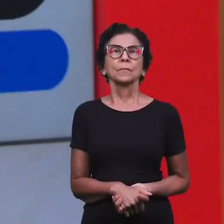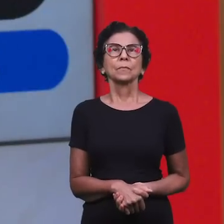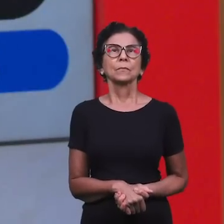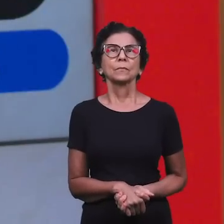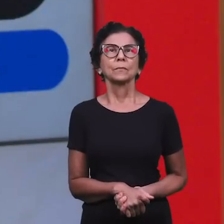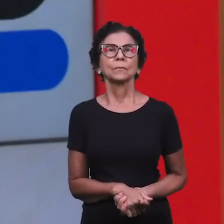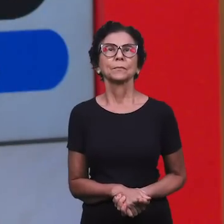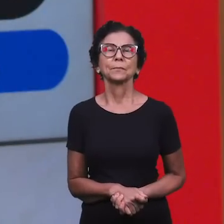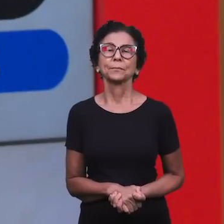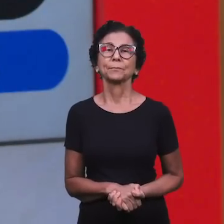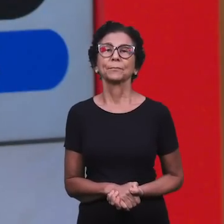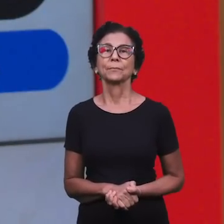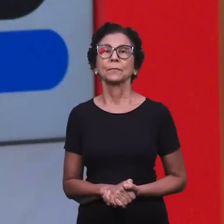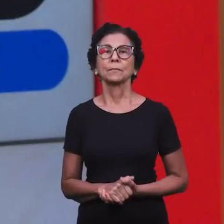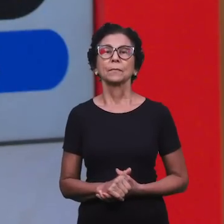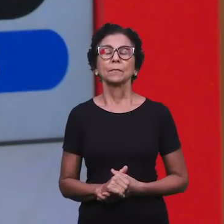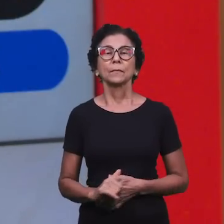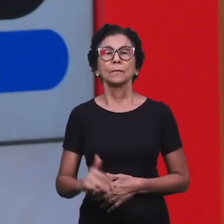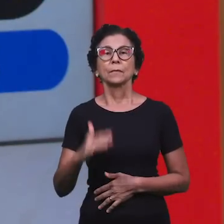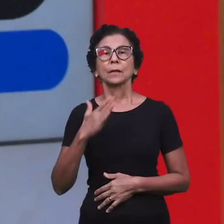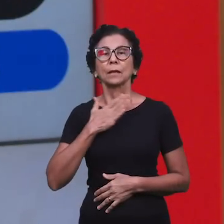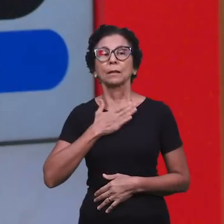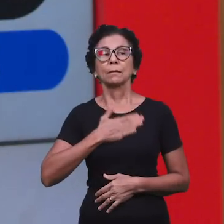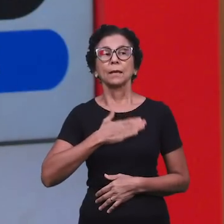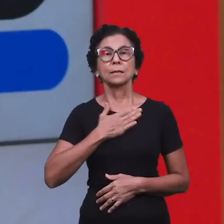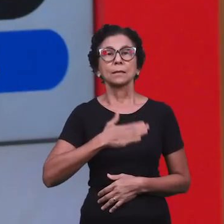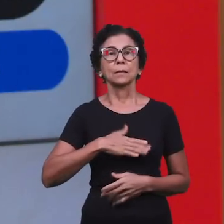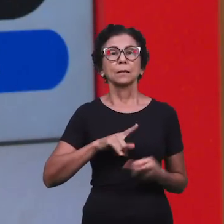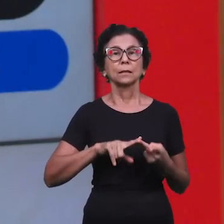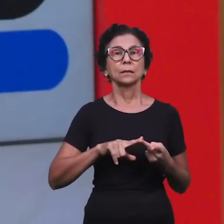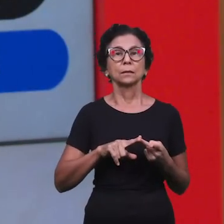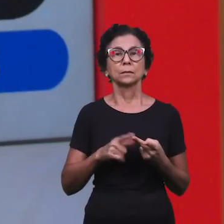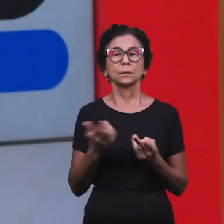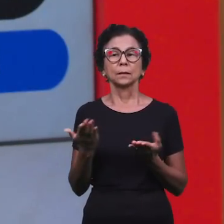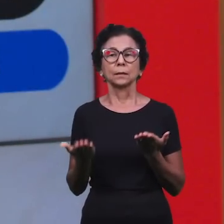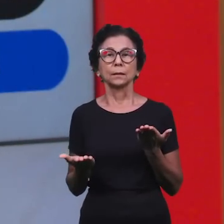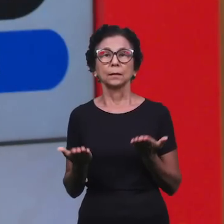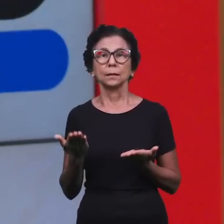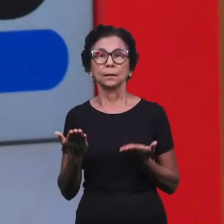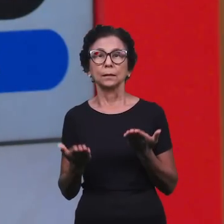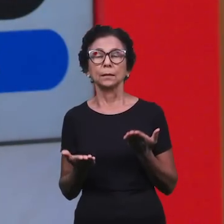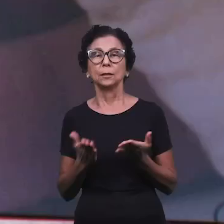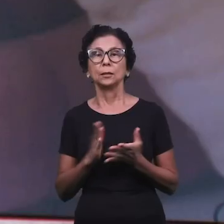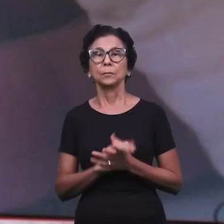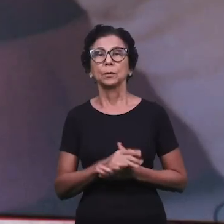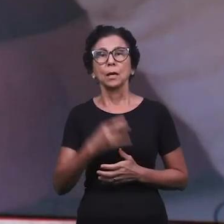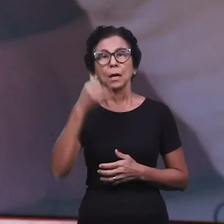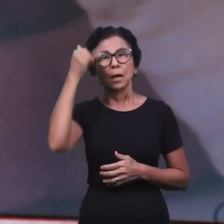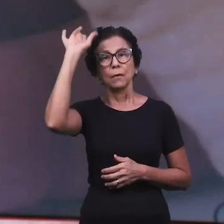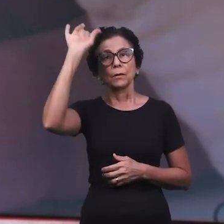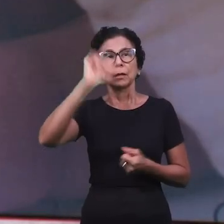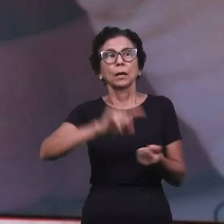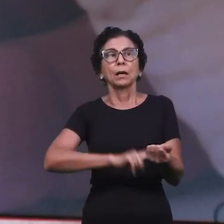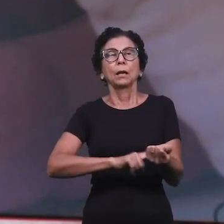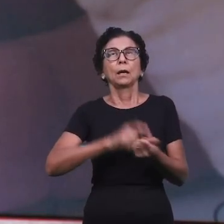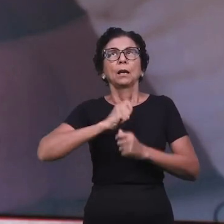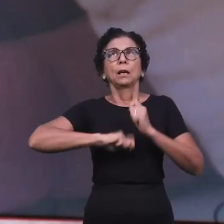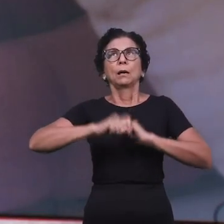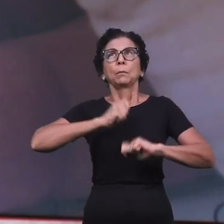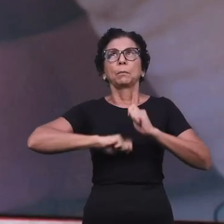Equilíbrio entre estudo e descanso, a importância de pausas para evitar o esgotamento, tá certo? Não adianta,